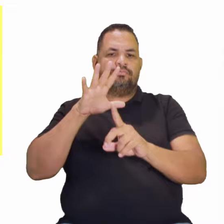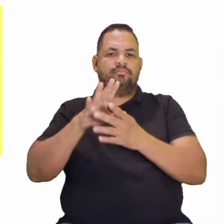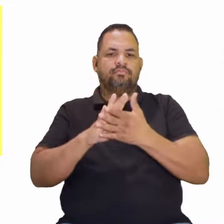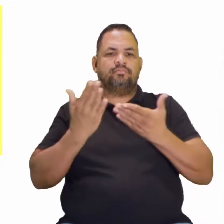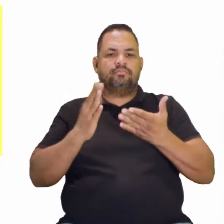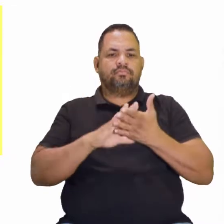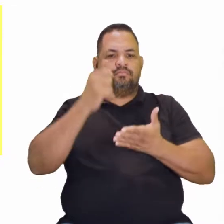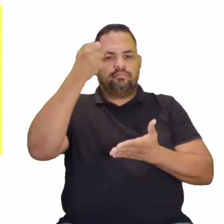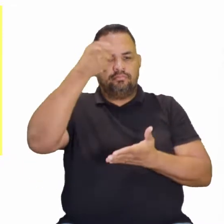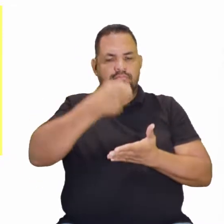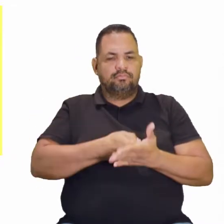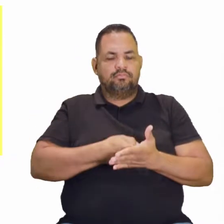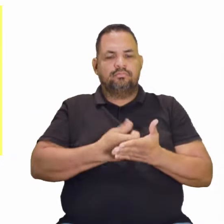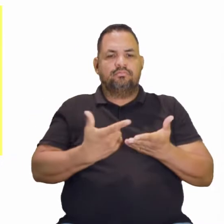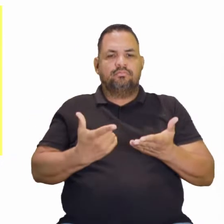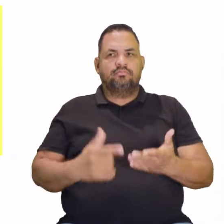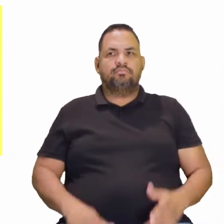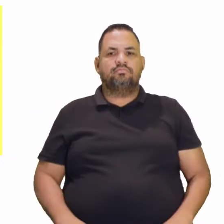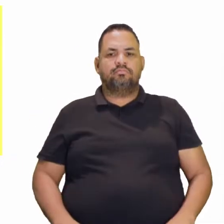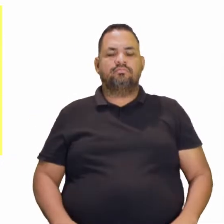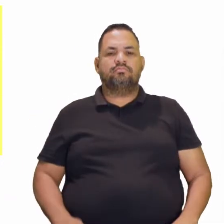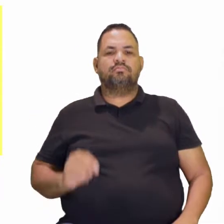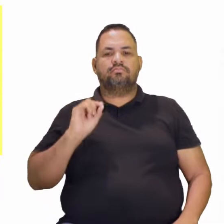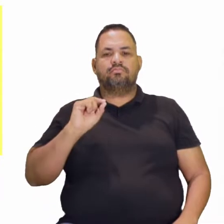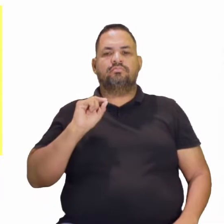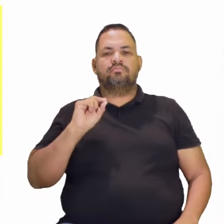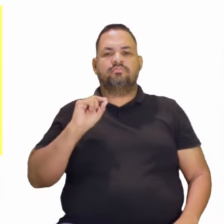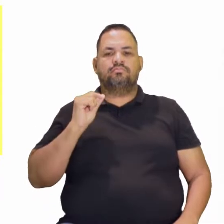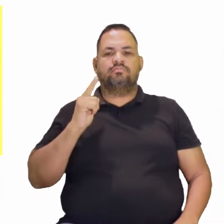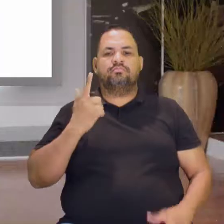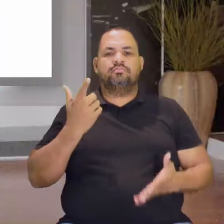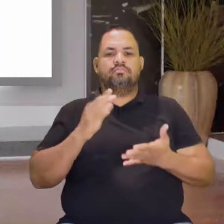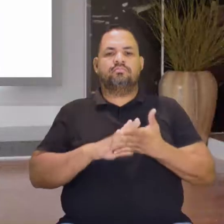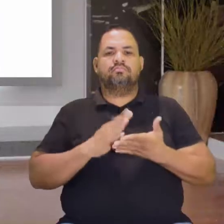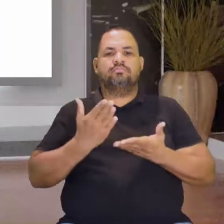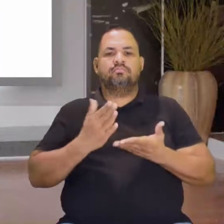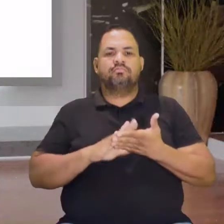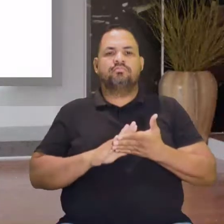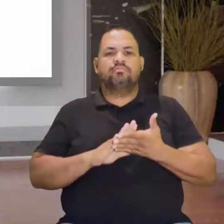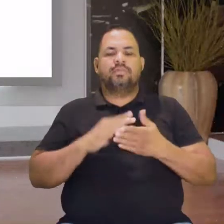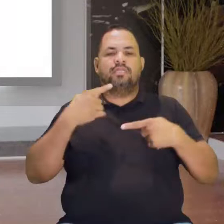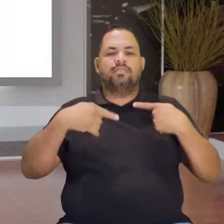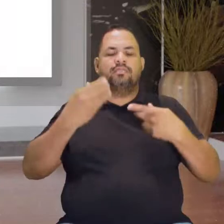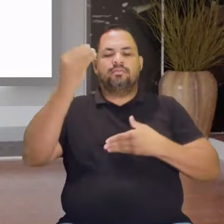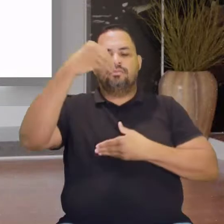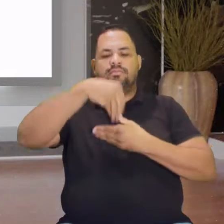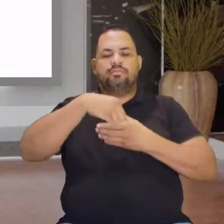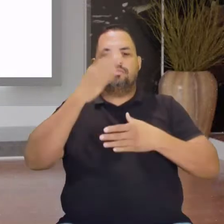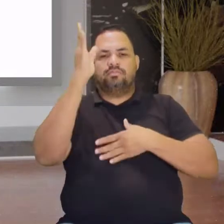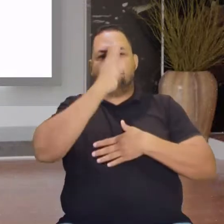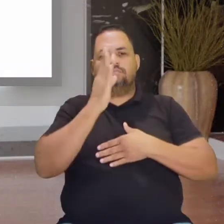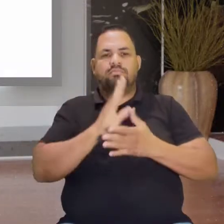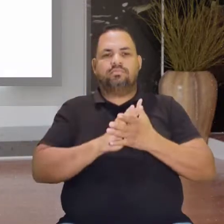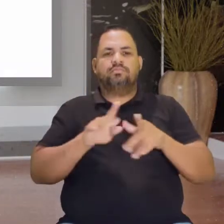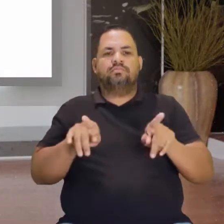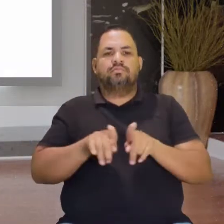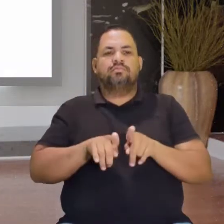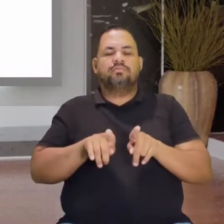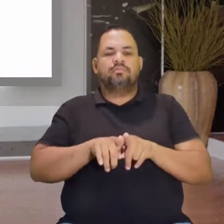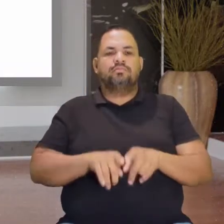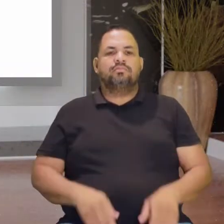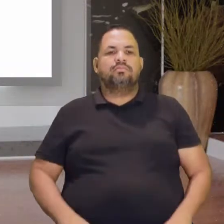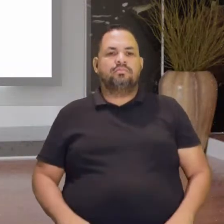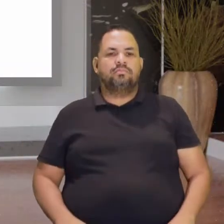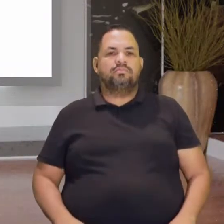Influenciando decisivamente no que estava sendo determinante na política brasileira. Ao mesmo tempo,